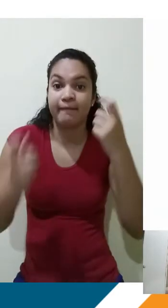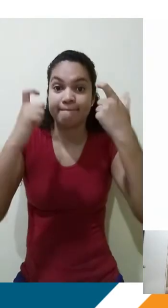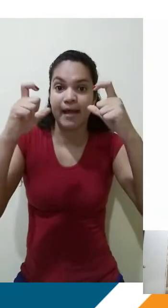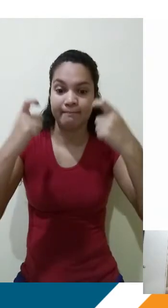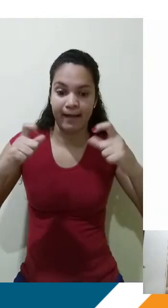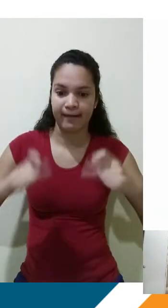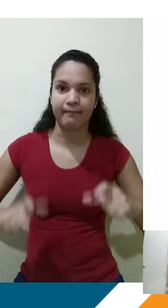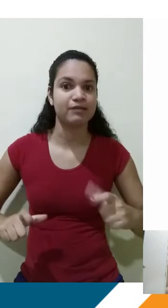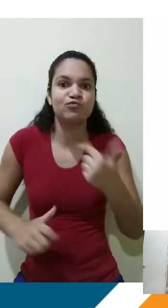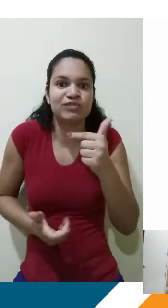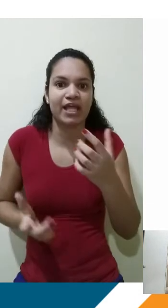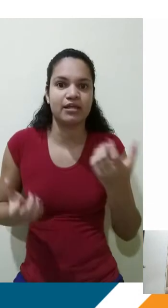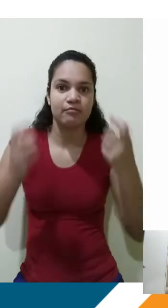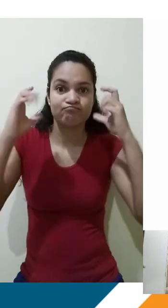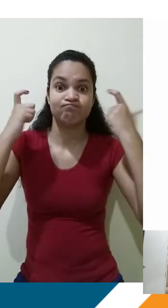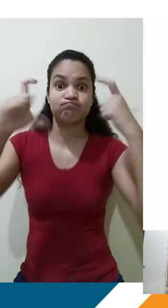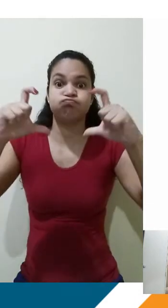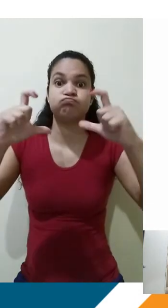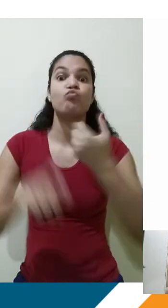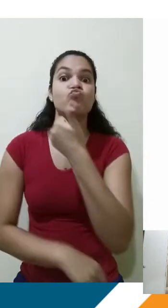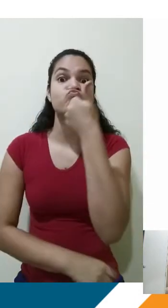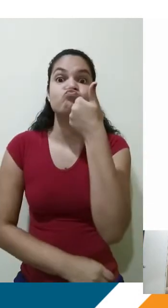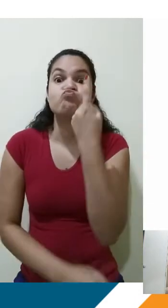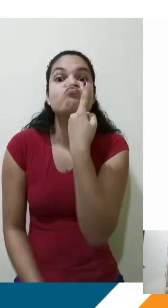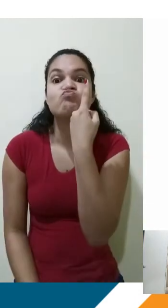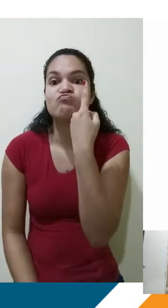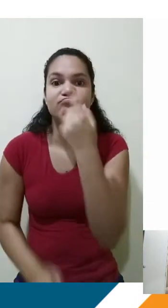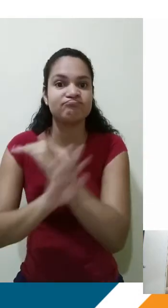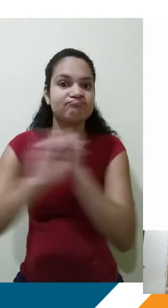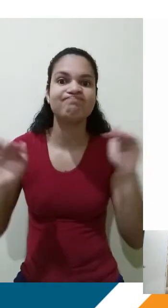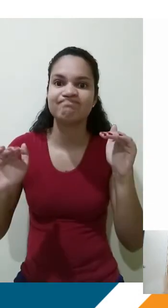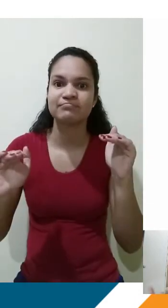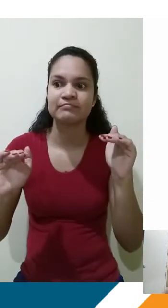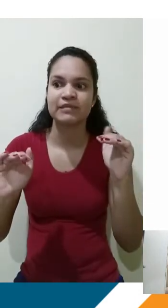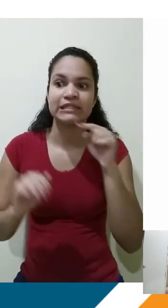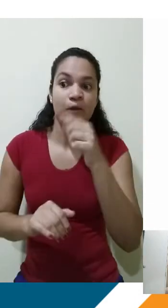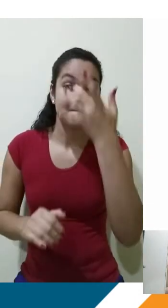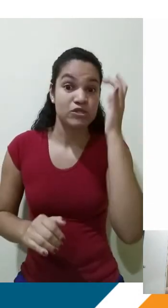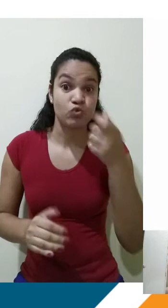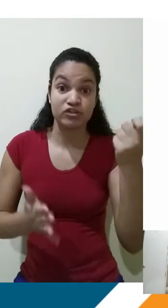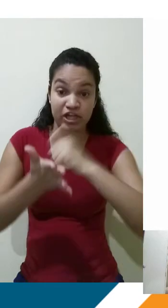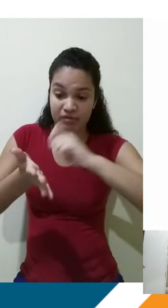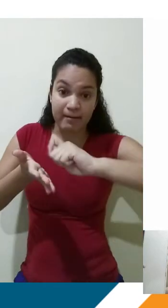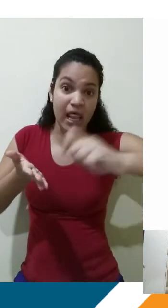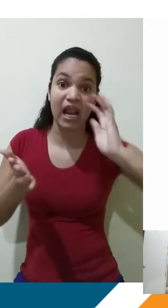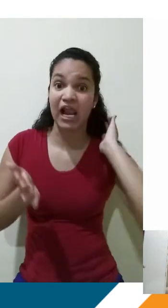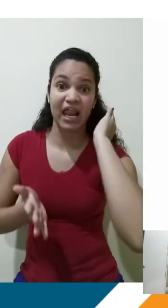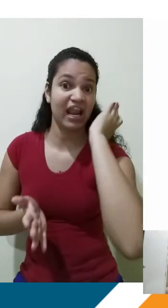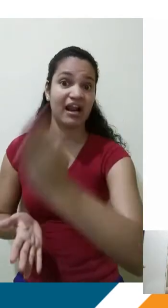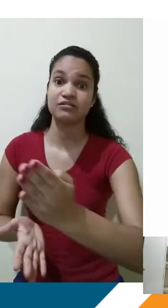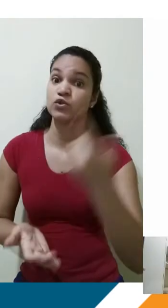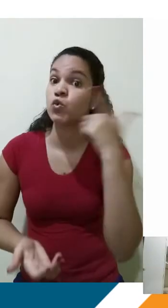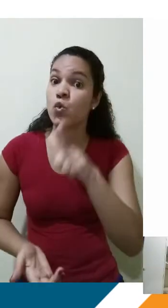texto. Esse é o texto em monobloco, e quem escreve textos assim não pode passar do nível 2, ou seja, não tira mais do que 80 pontos nessa competência, então jamais